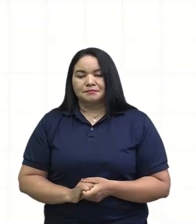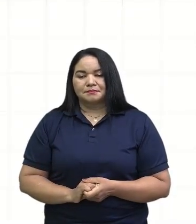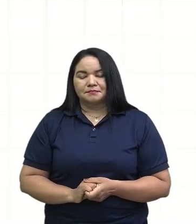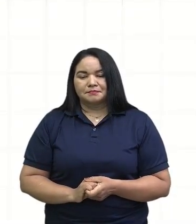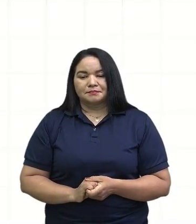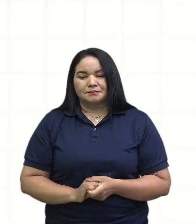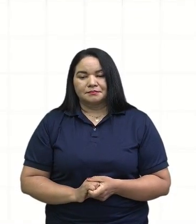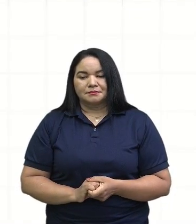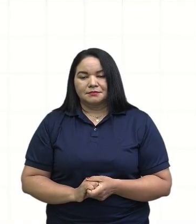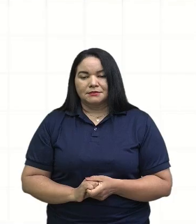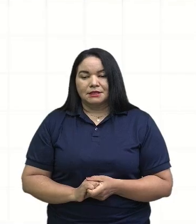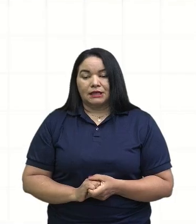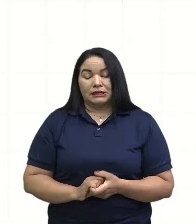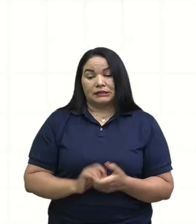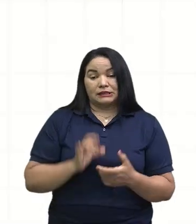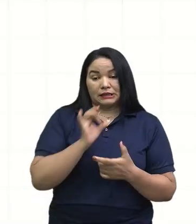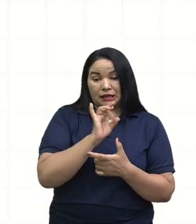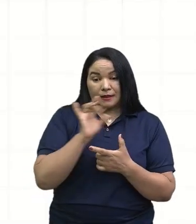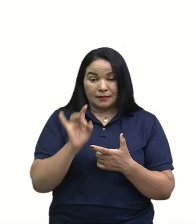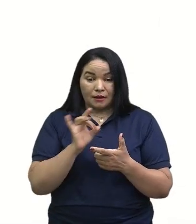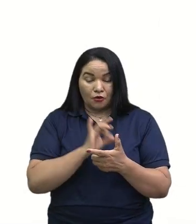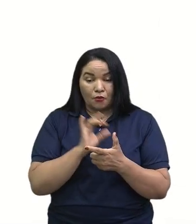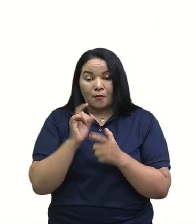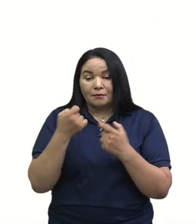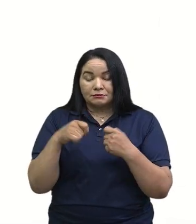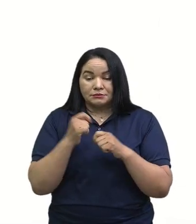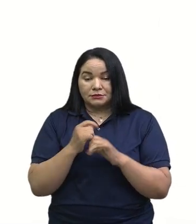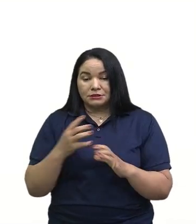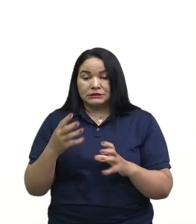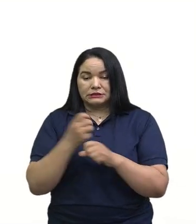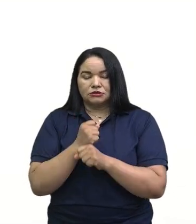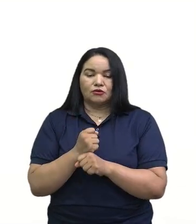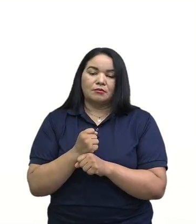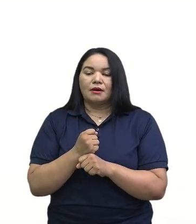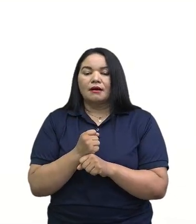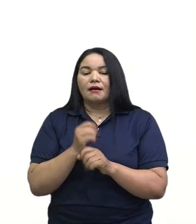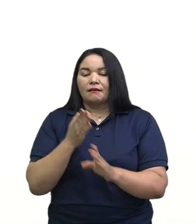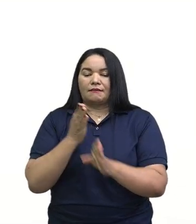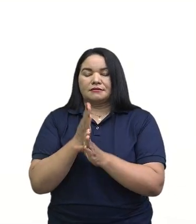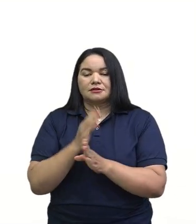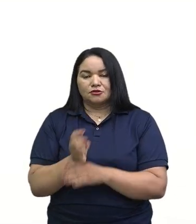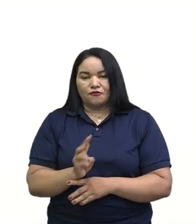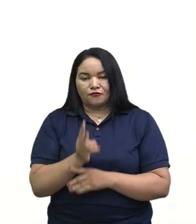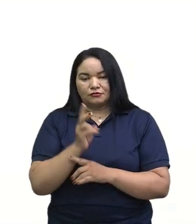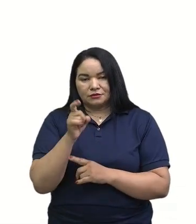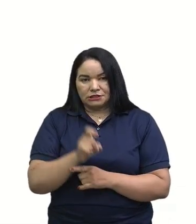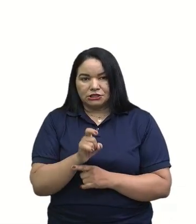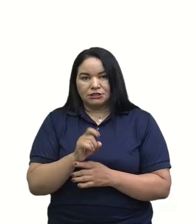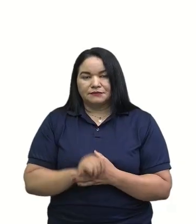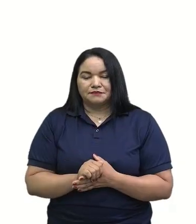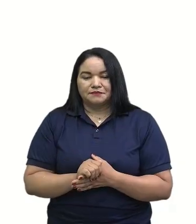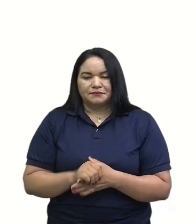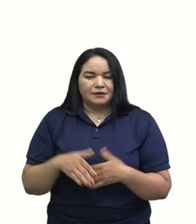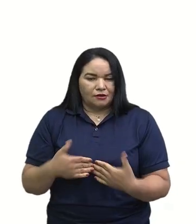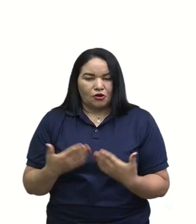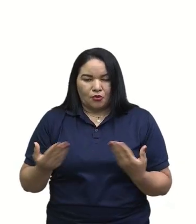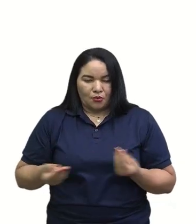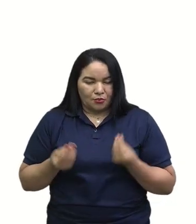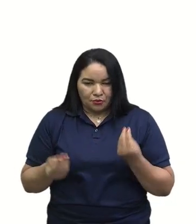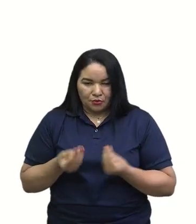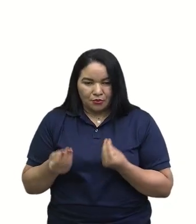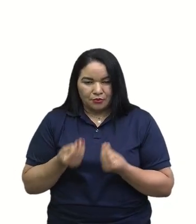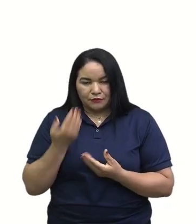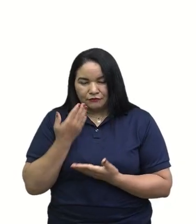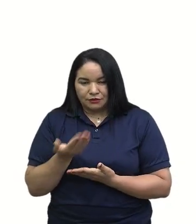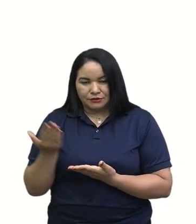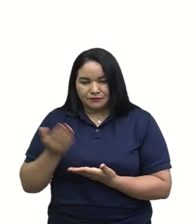ângulo, e igualar a 360 para encontrarmos o valor do x. Certo? Dito isto, olha como vai ficar o cálculo. Compõe